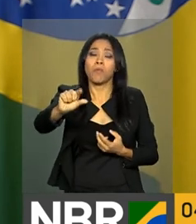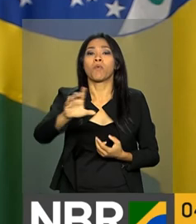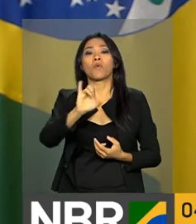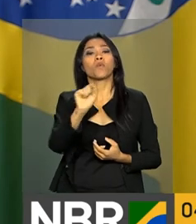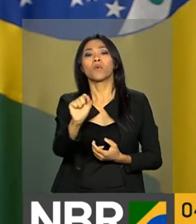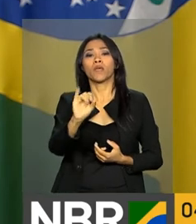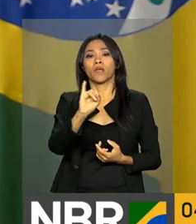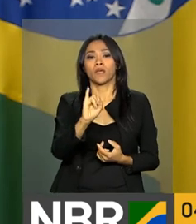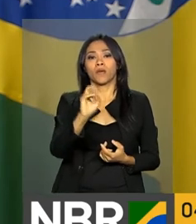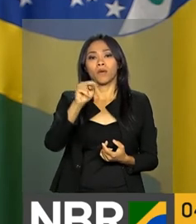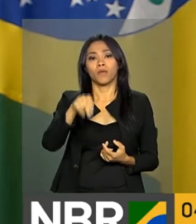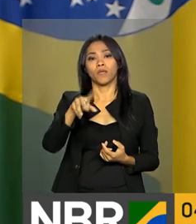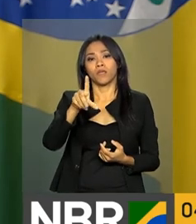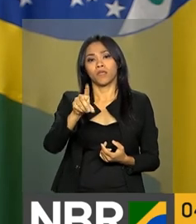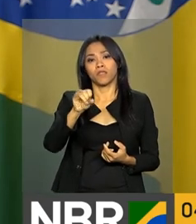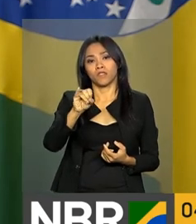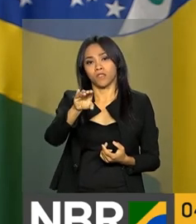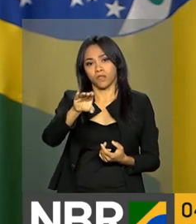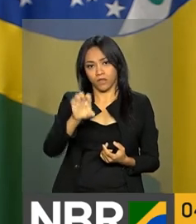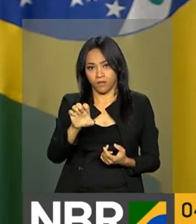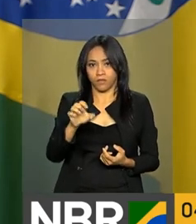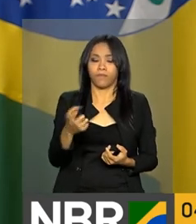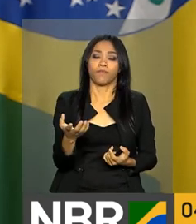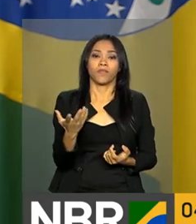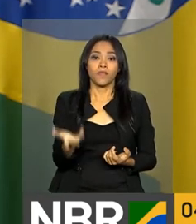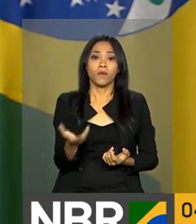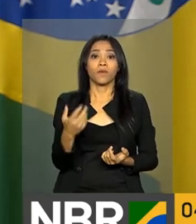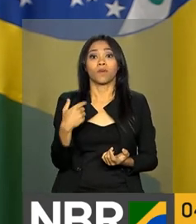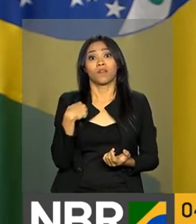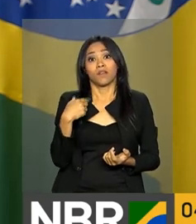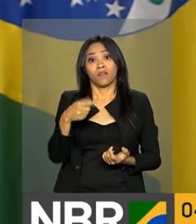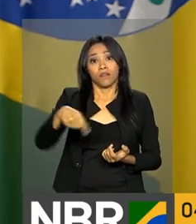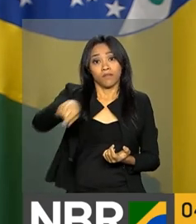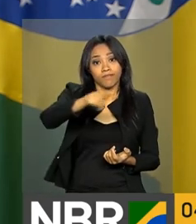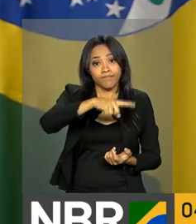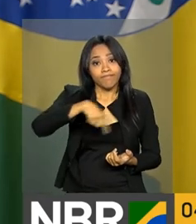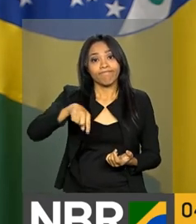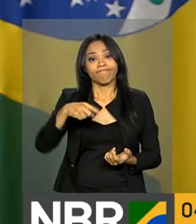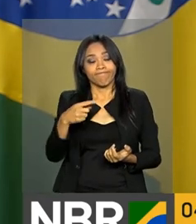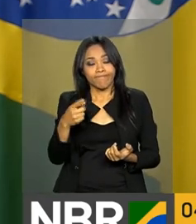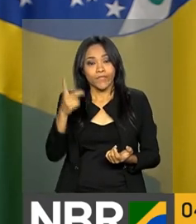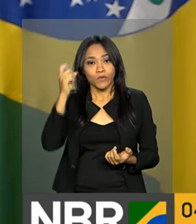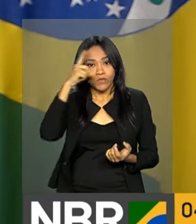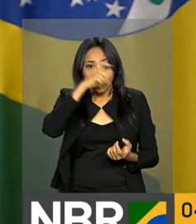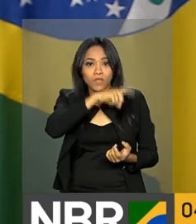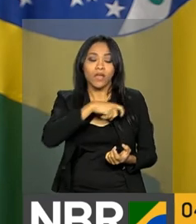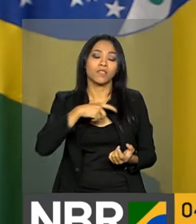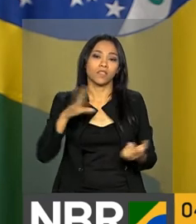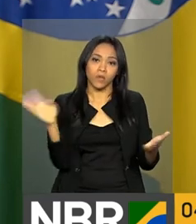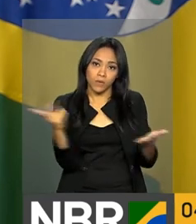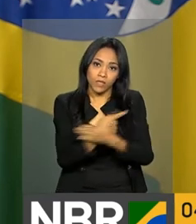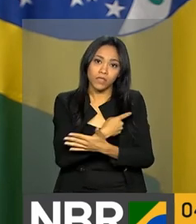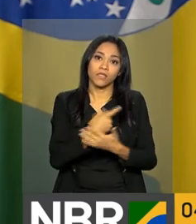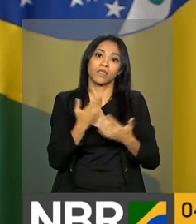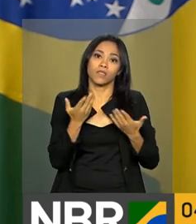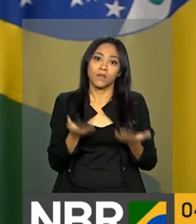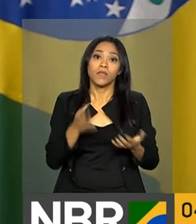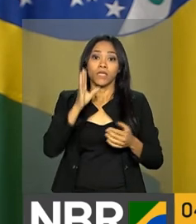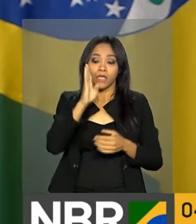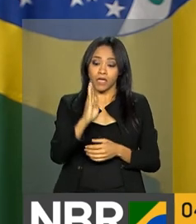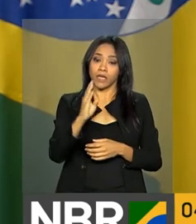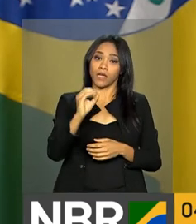interessante que sem embargo de muitas dificuldades a mais variada natureza a bolsa ea bolsa é a revelação